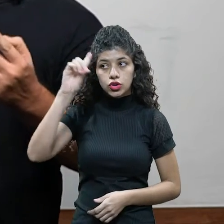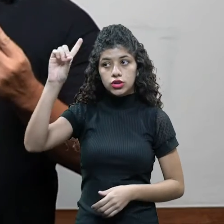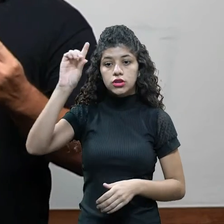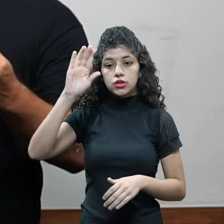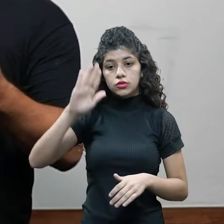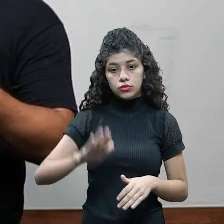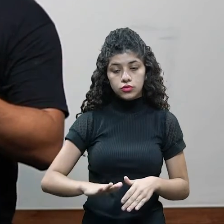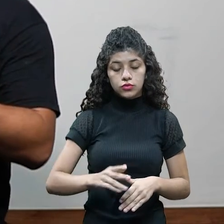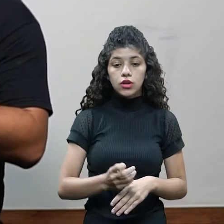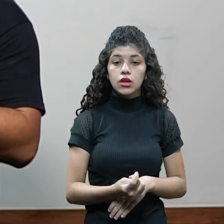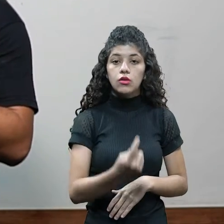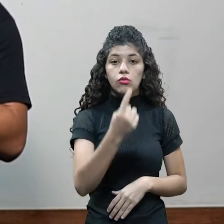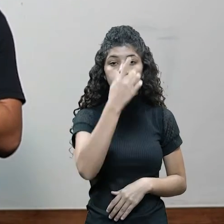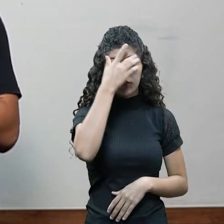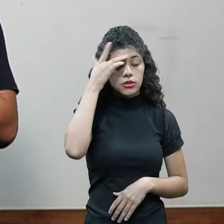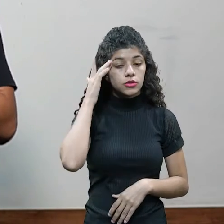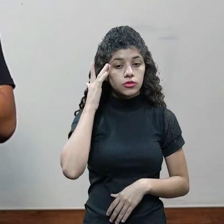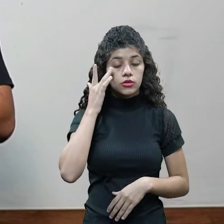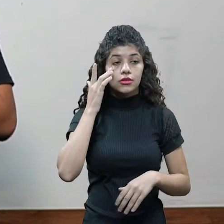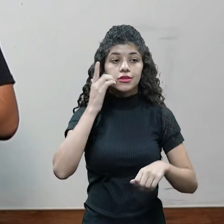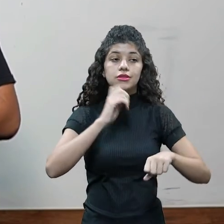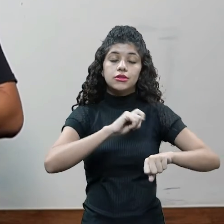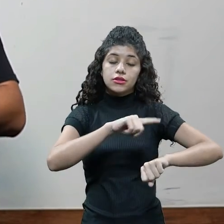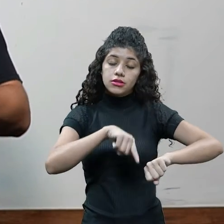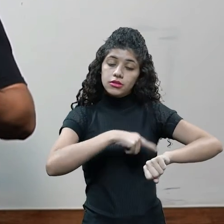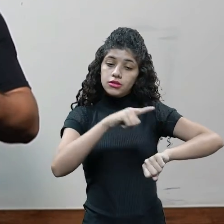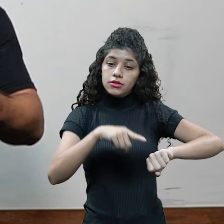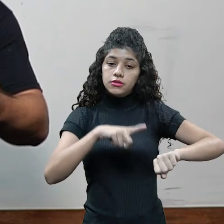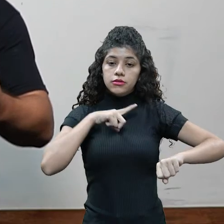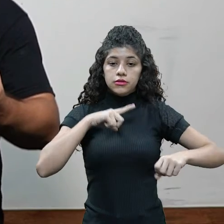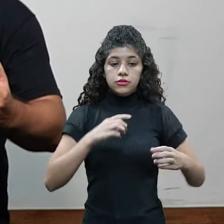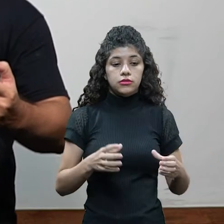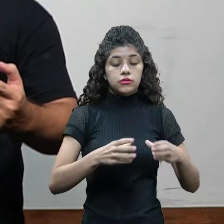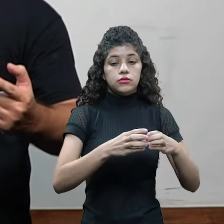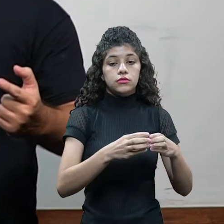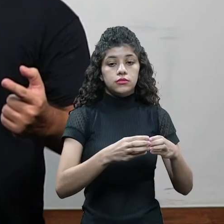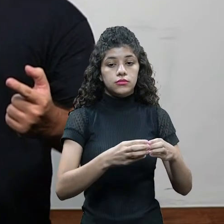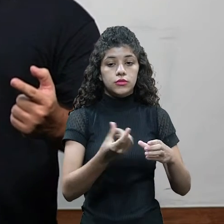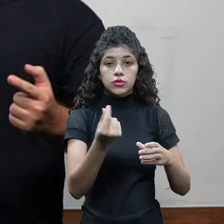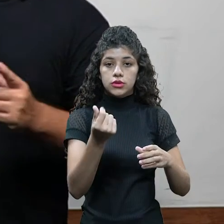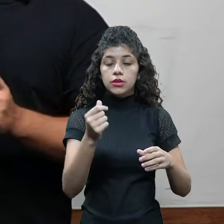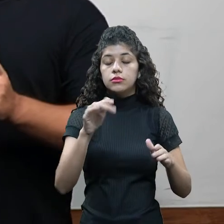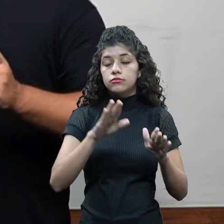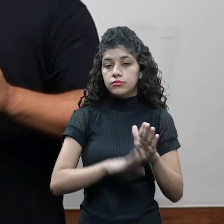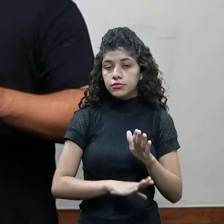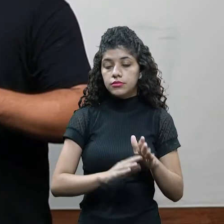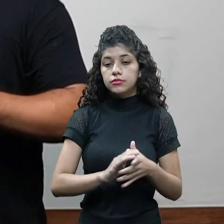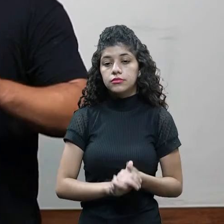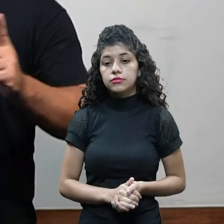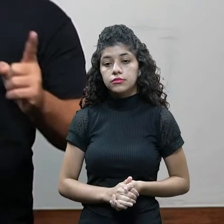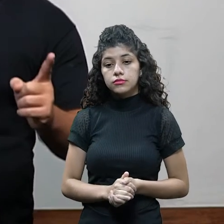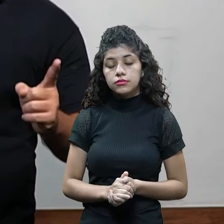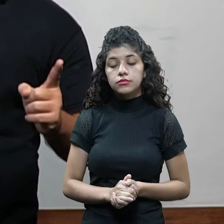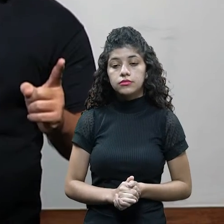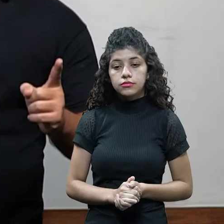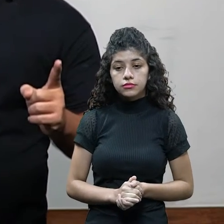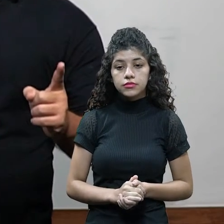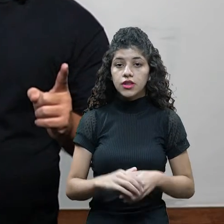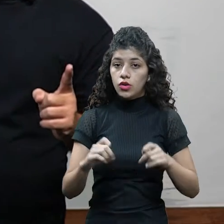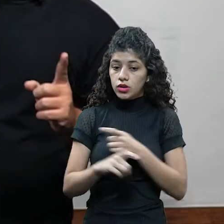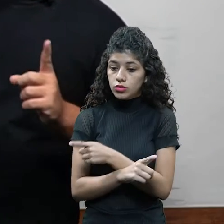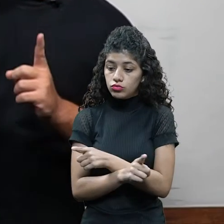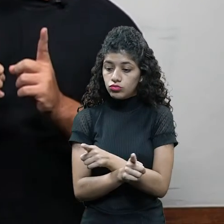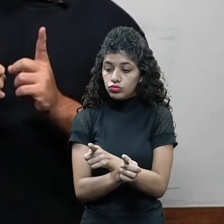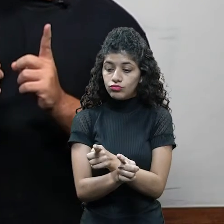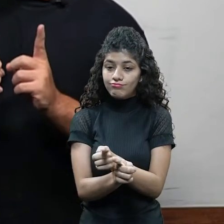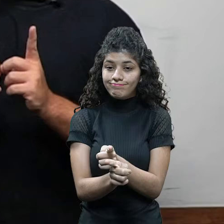tenho uma pessoa só trabalhando, é um tempo. Agora eu tenho uma equipe com 5, o tempo diminui. Então, mais homens, menos